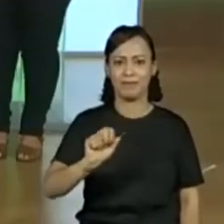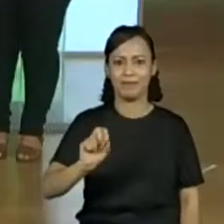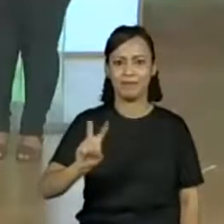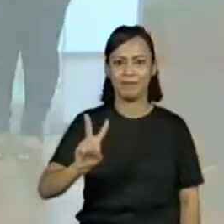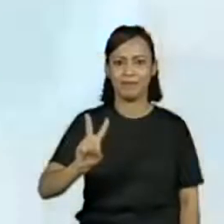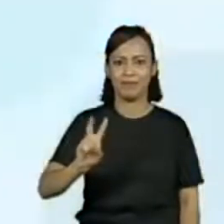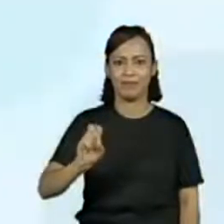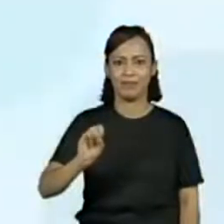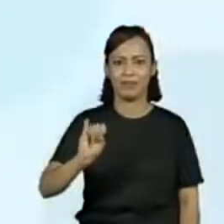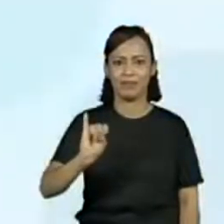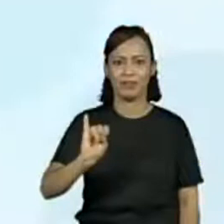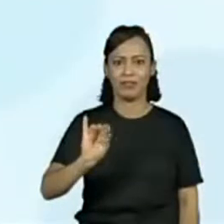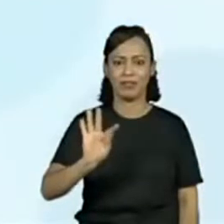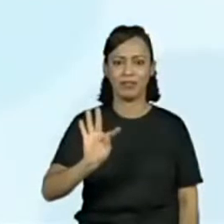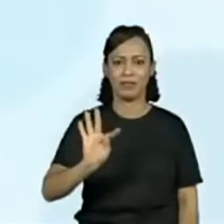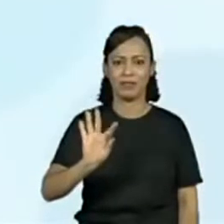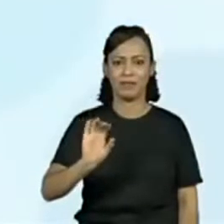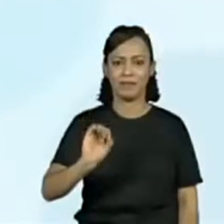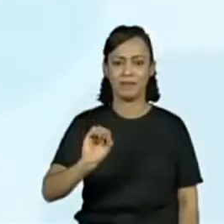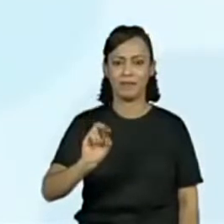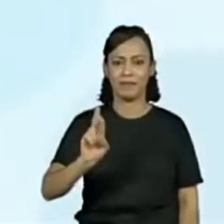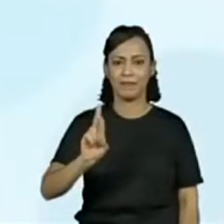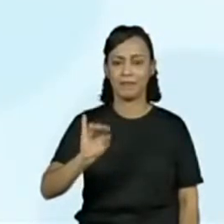Oi Má